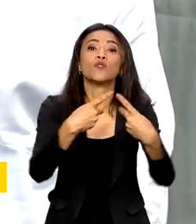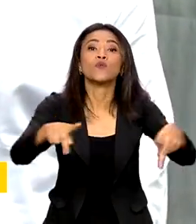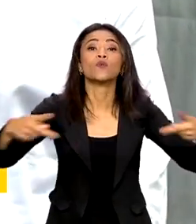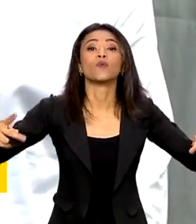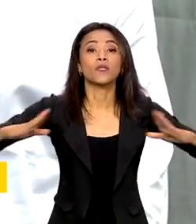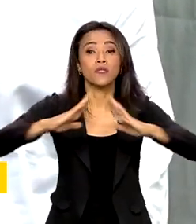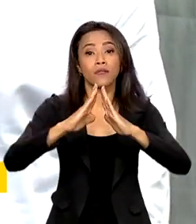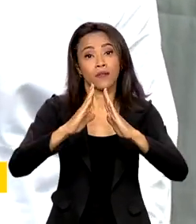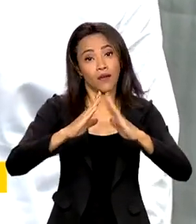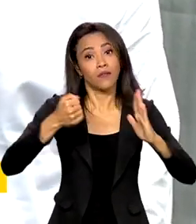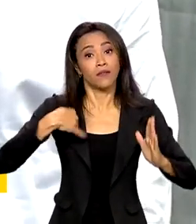unidades habitacionais tem direito a casa própria